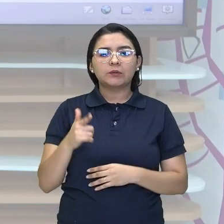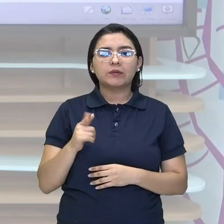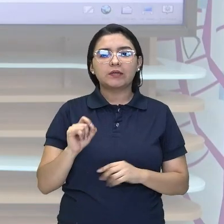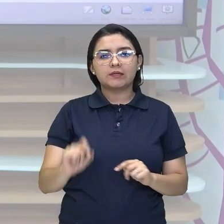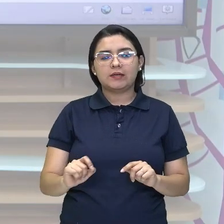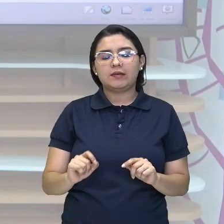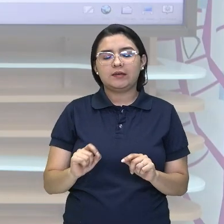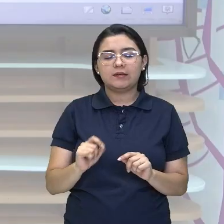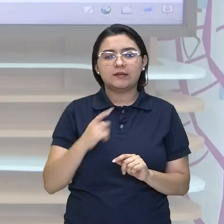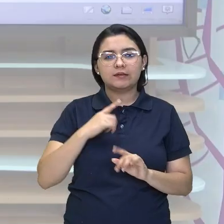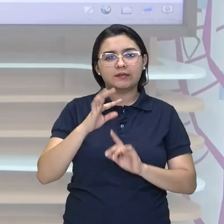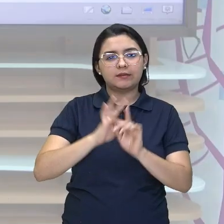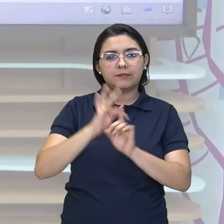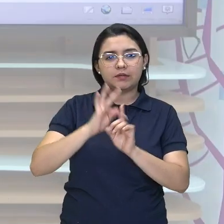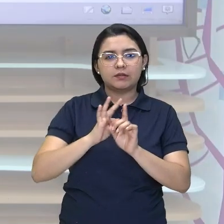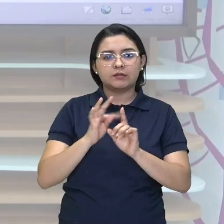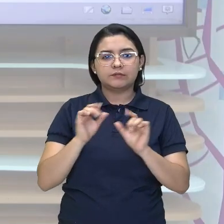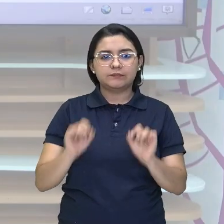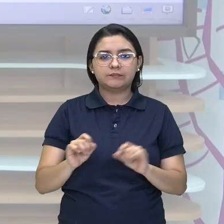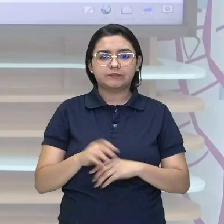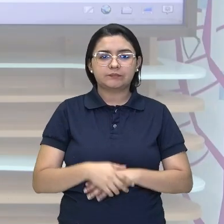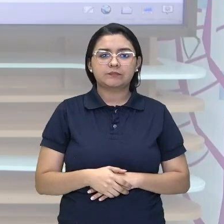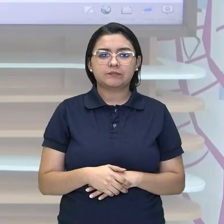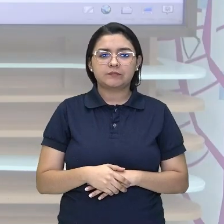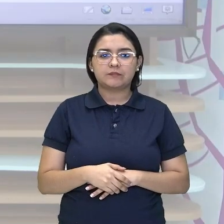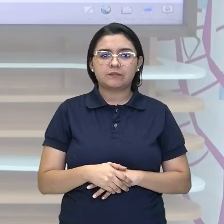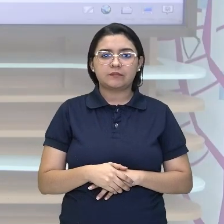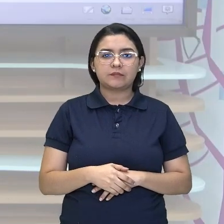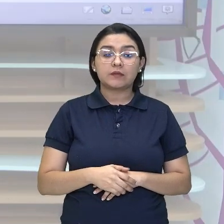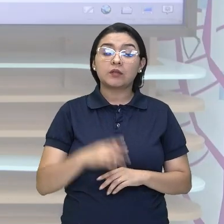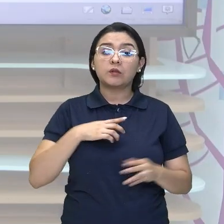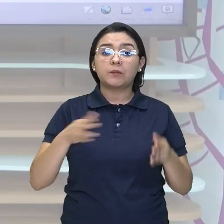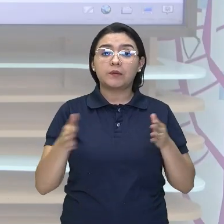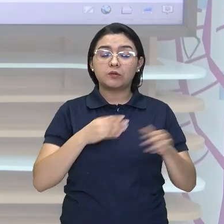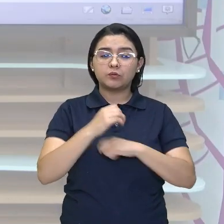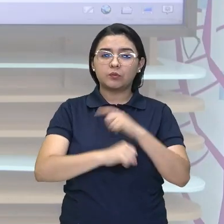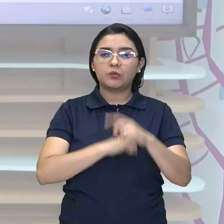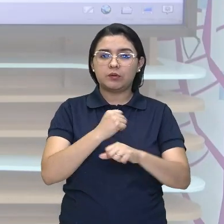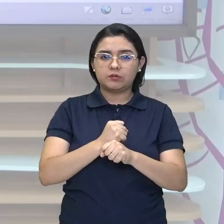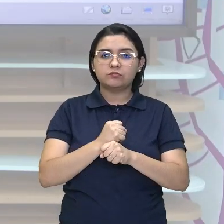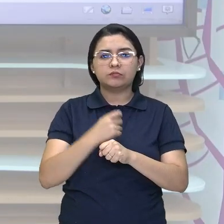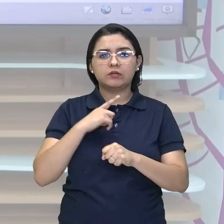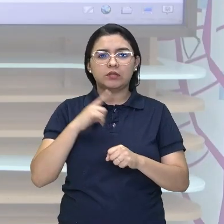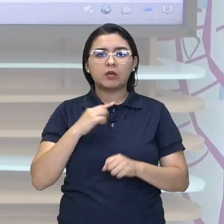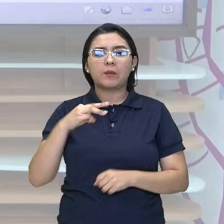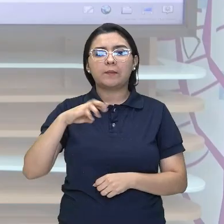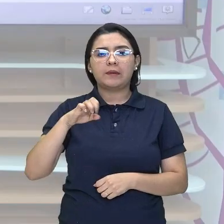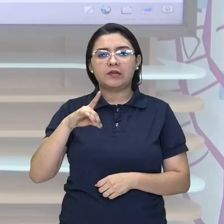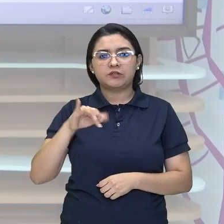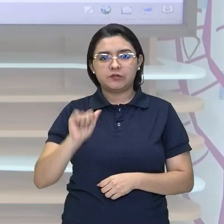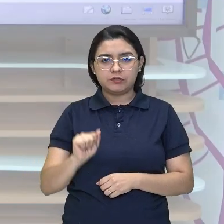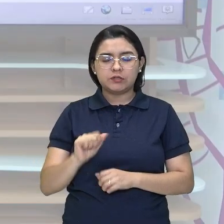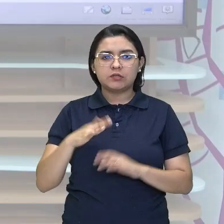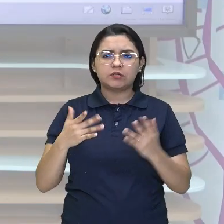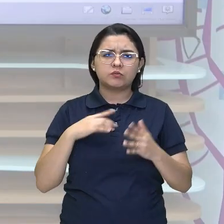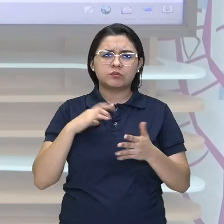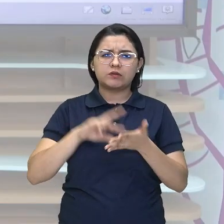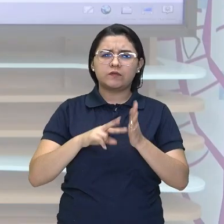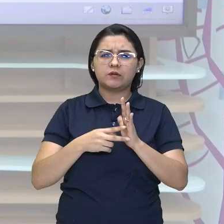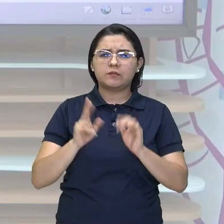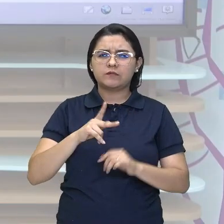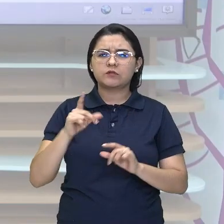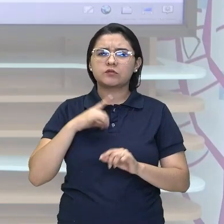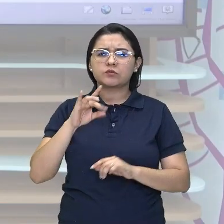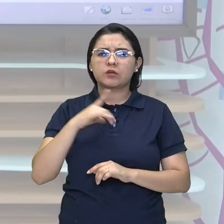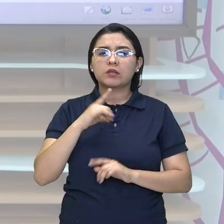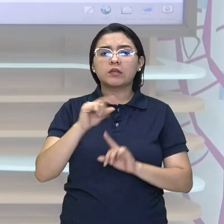temperaturas, aí é óbvio, né, que durante o ano a gente tem uma média. Então, quer dizer, professora, que eu tenho